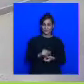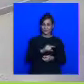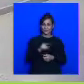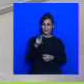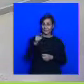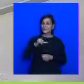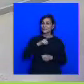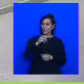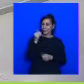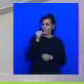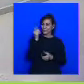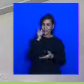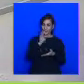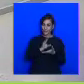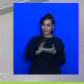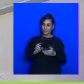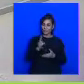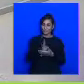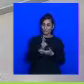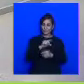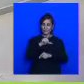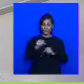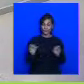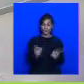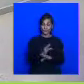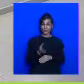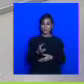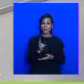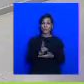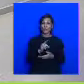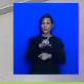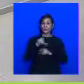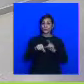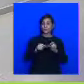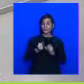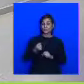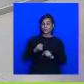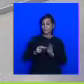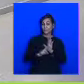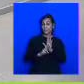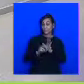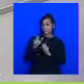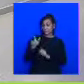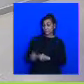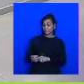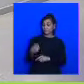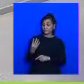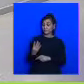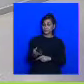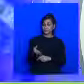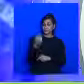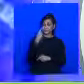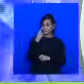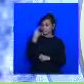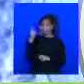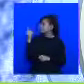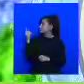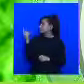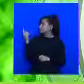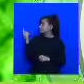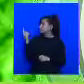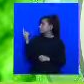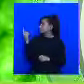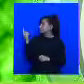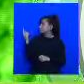Você ainda tem chances. Vamos seguir sorteando. Tudo pronto. Passaremos então ao sorteio do número correspondente à coluna número 4. Bola